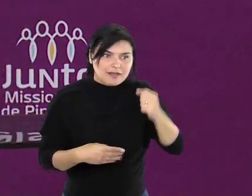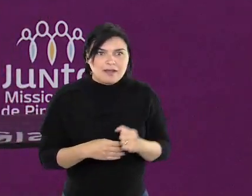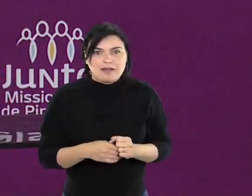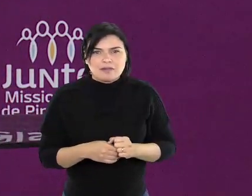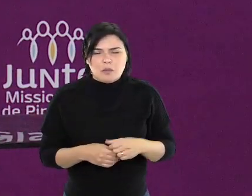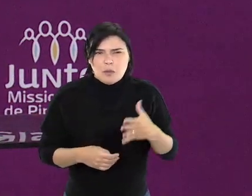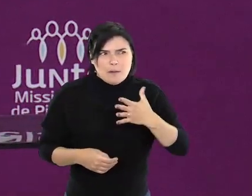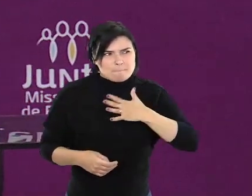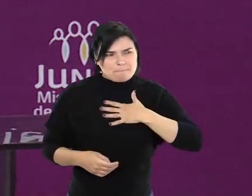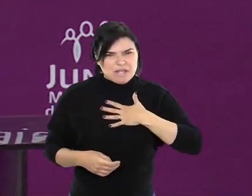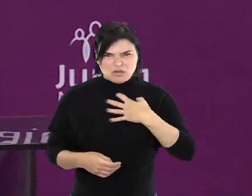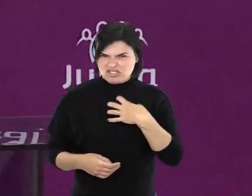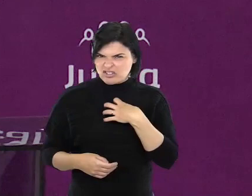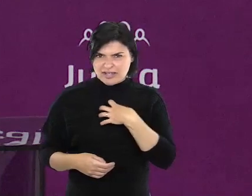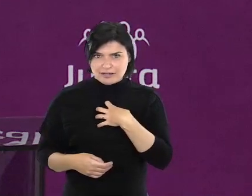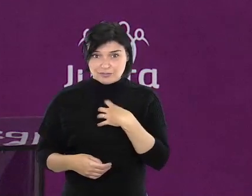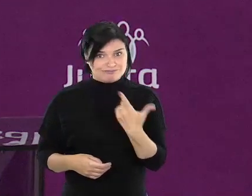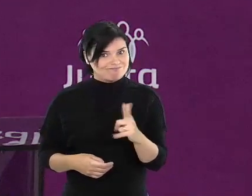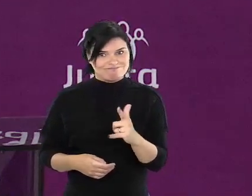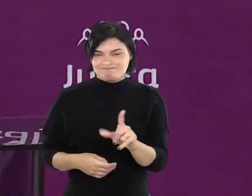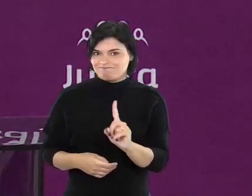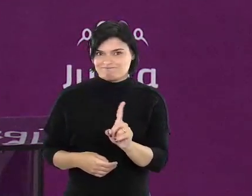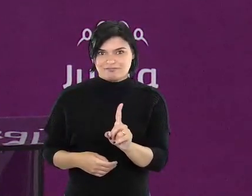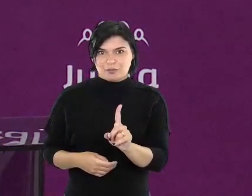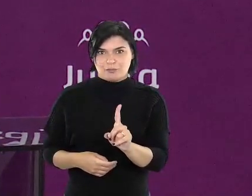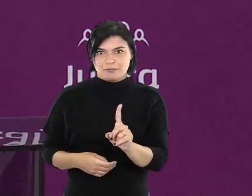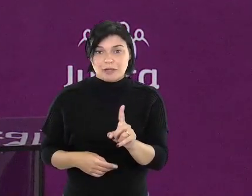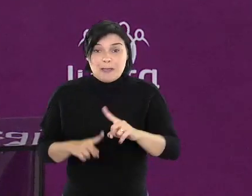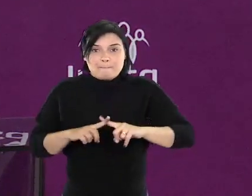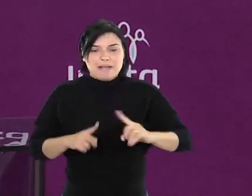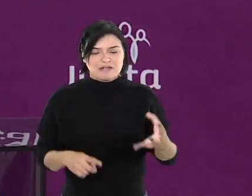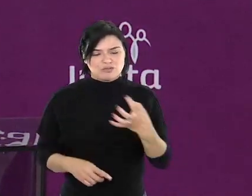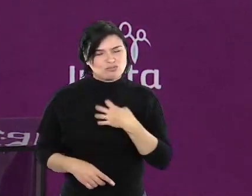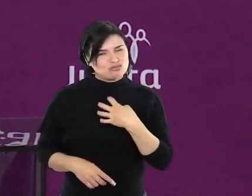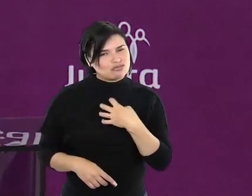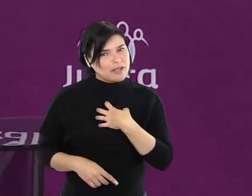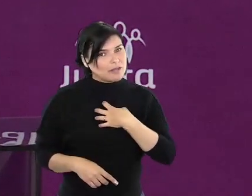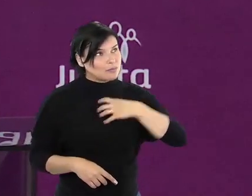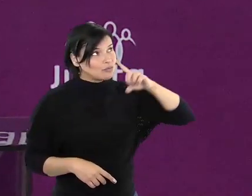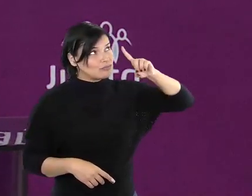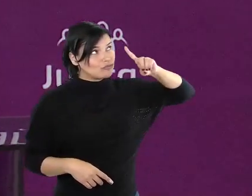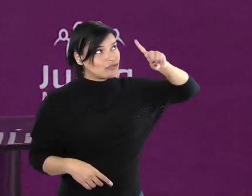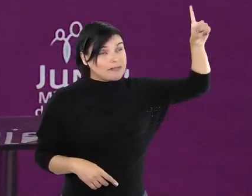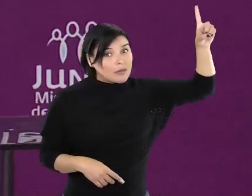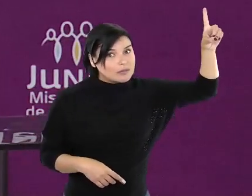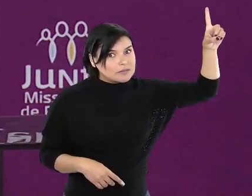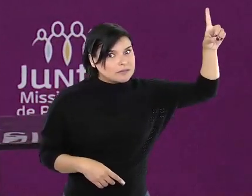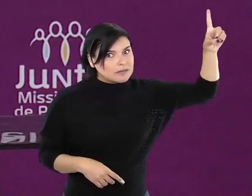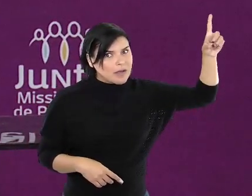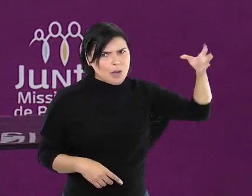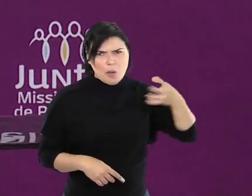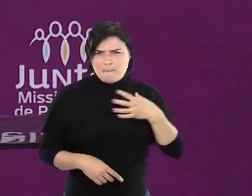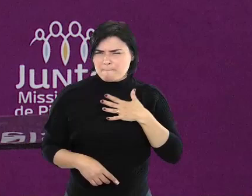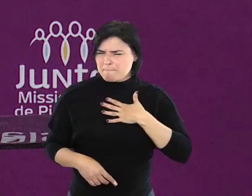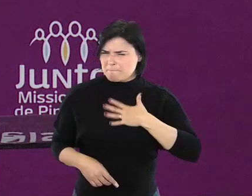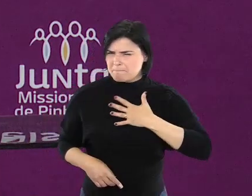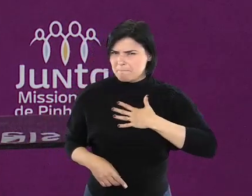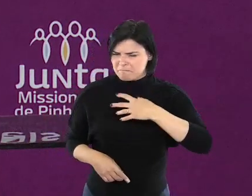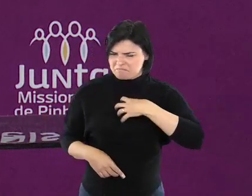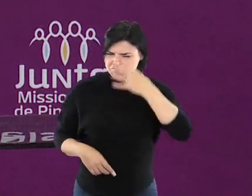eu sirvo a Deus do meu jeito eu vou ser Pastor do meu jeito eu vou liberar do meu jeito não existe isso